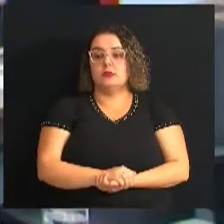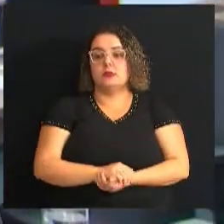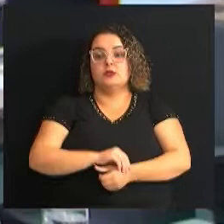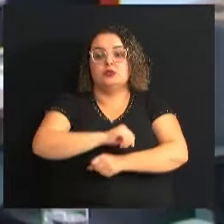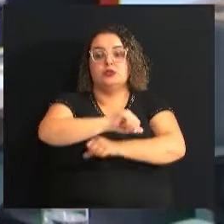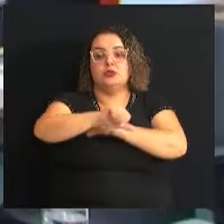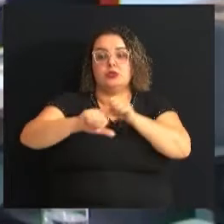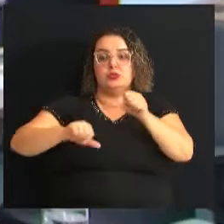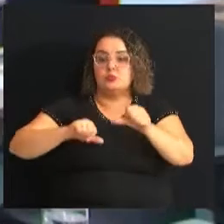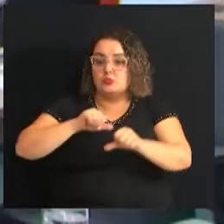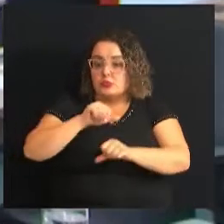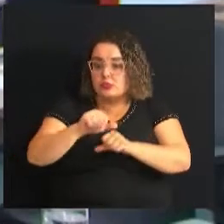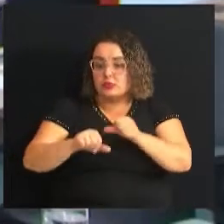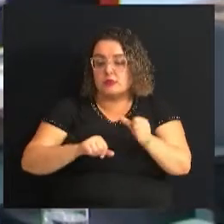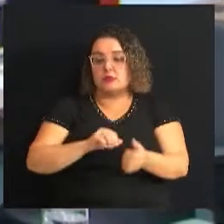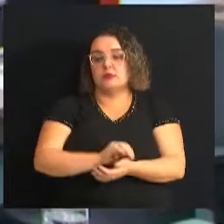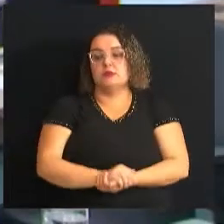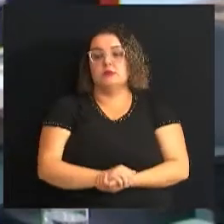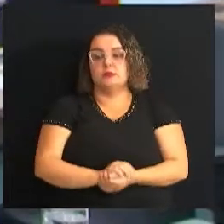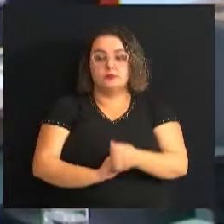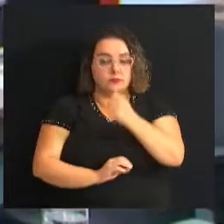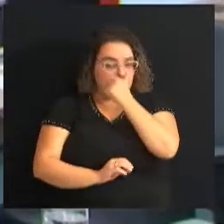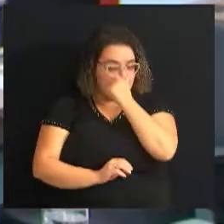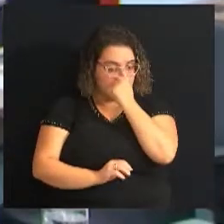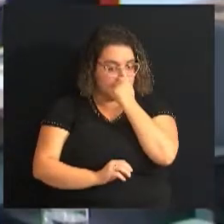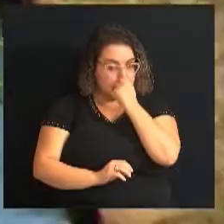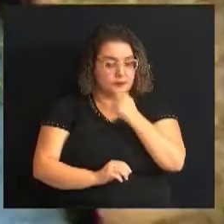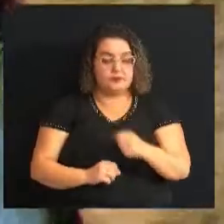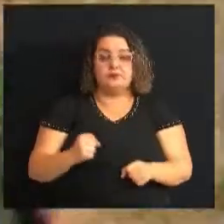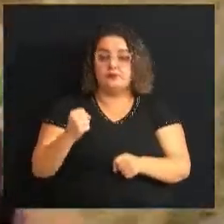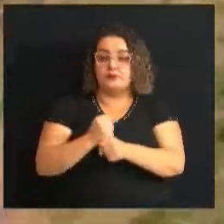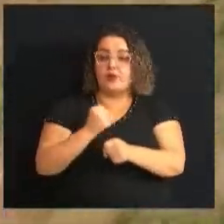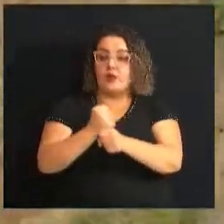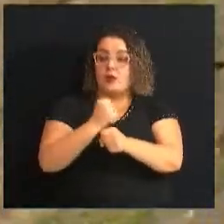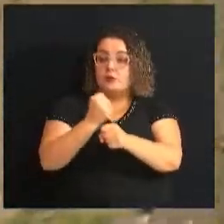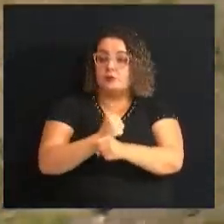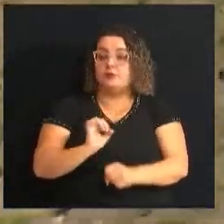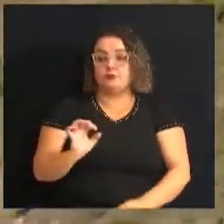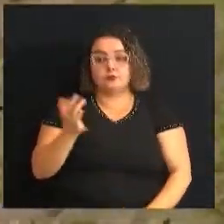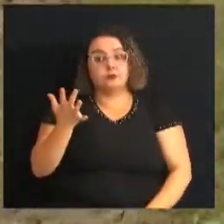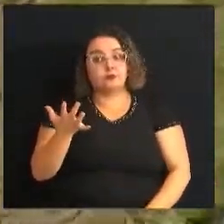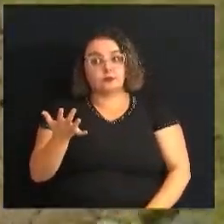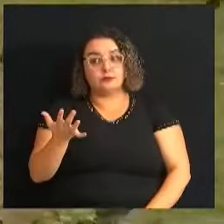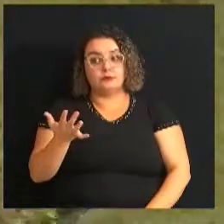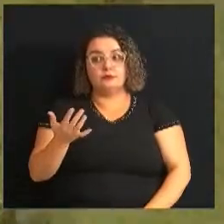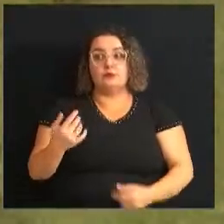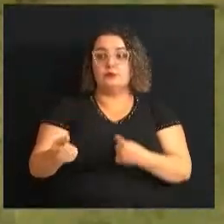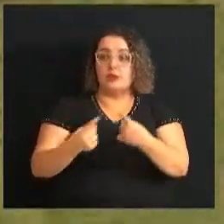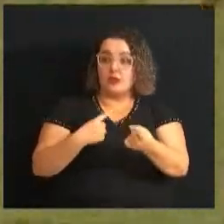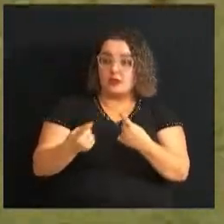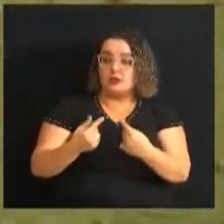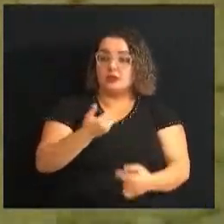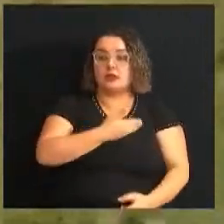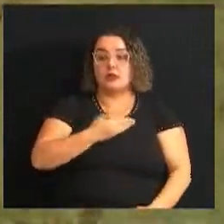mudanças em obras realizadas, mesmo nas vias públicas, por